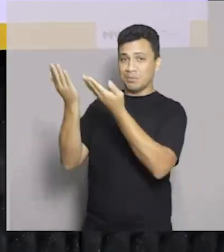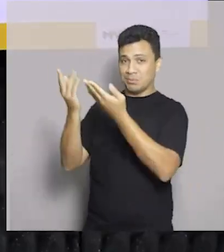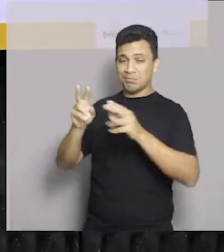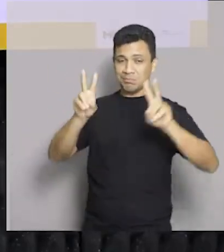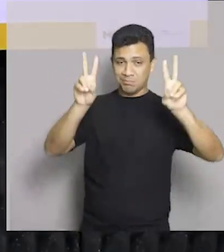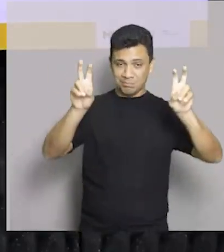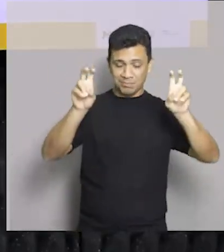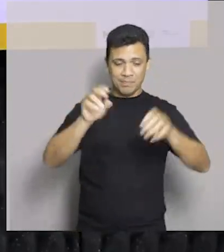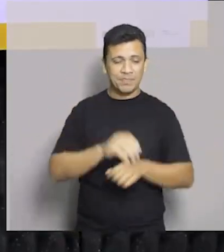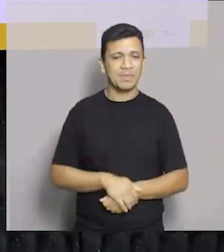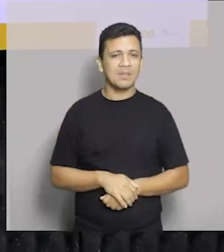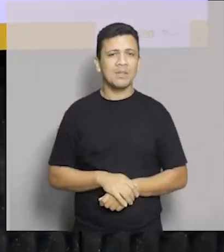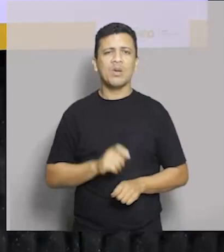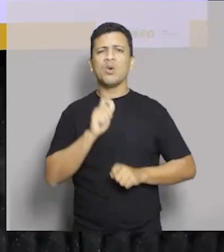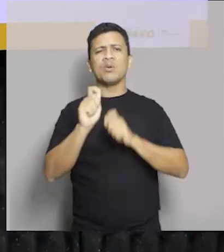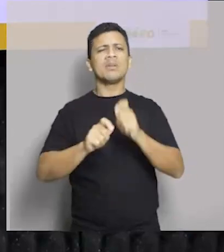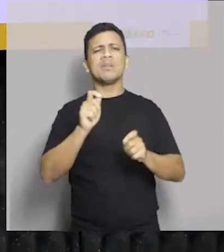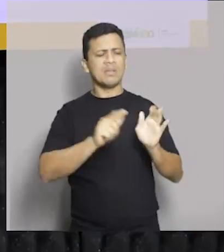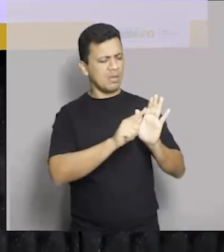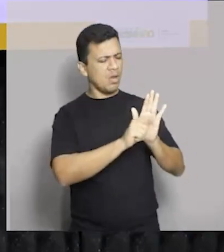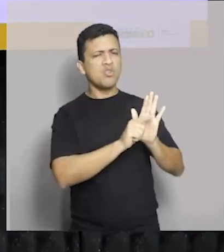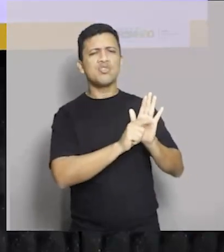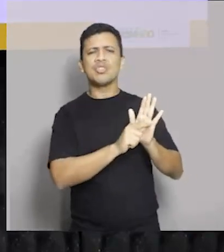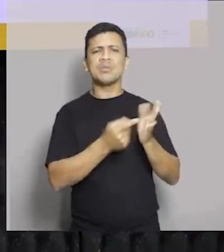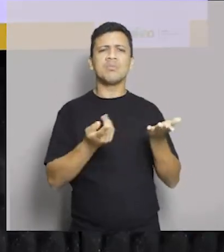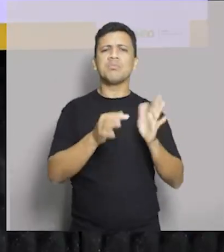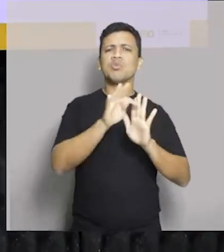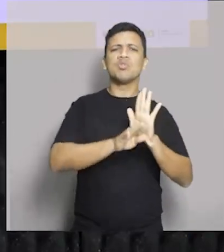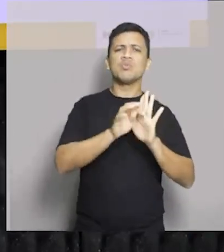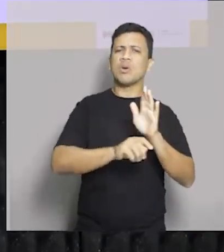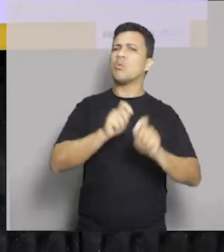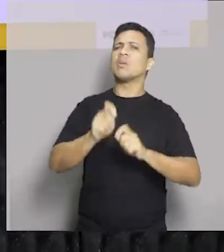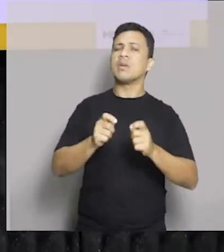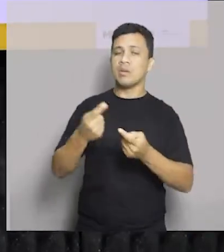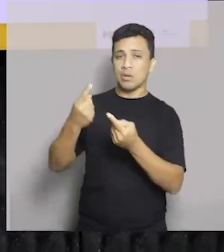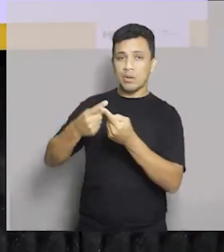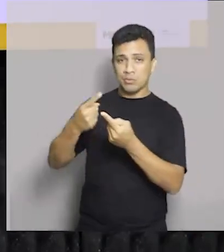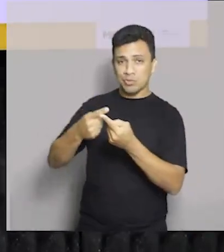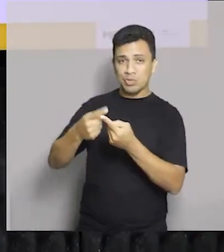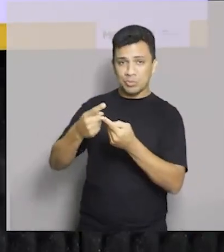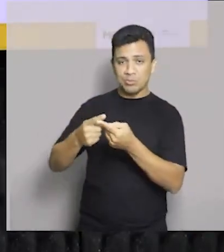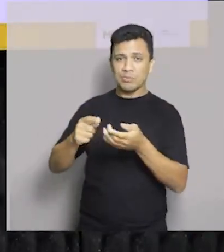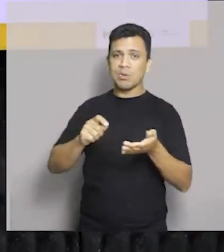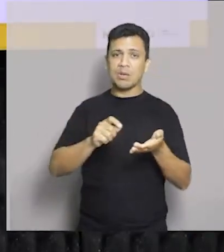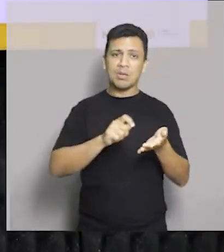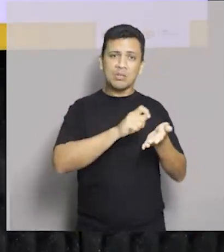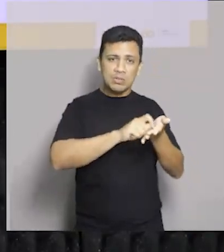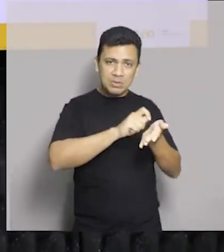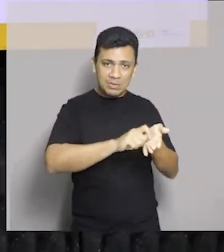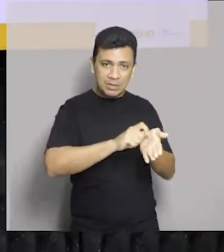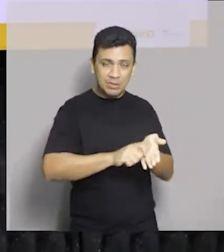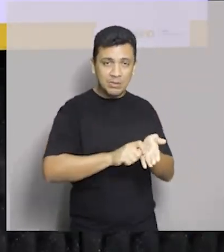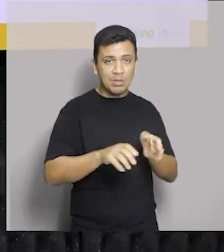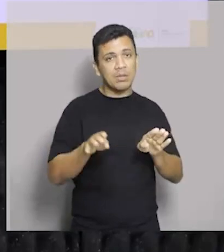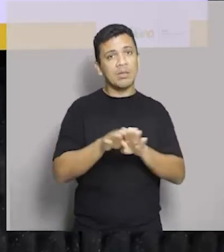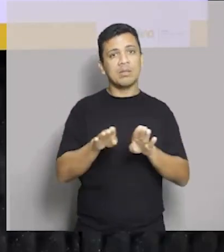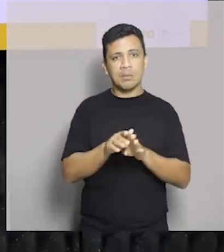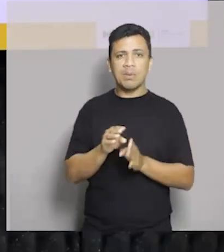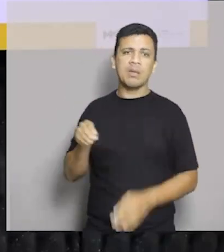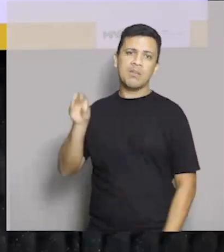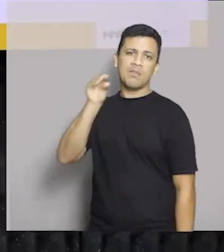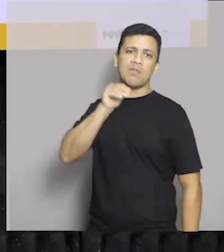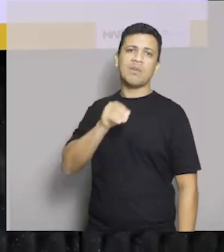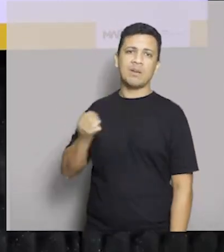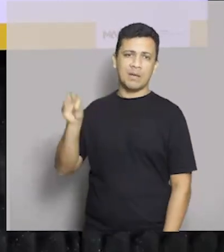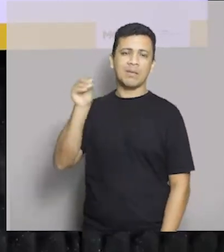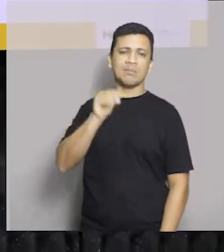vamos lembrar comigo, o que é um gênero textual? É um tipo de texto escrito ou mesmo um texto falado, também